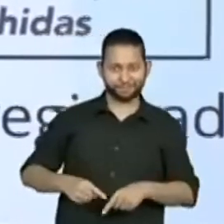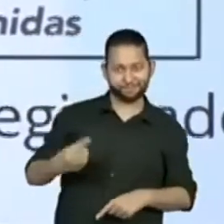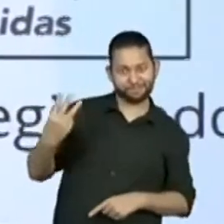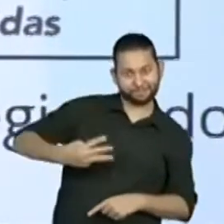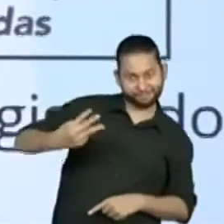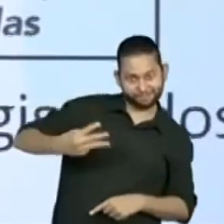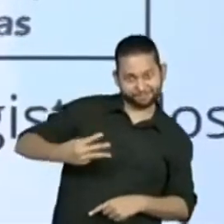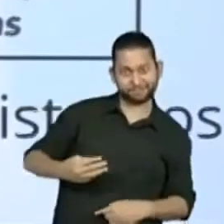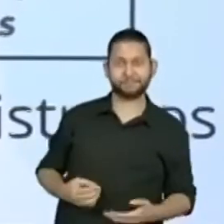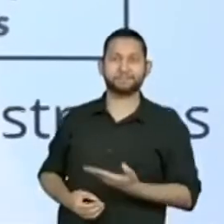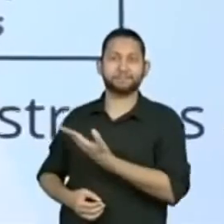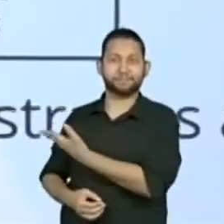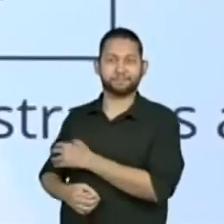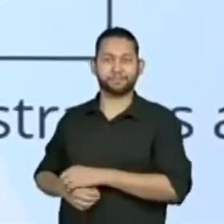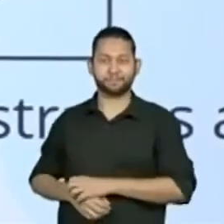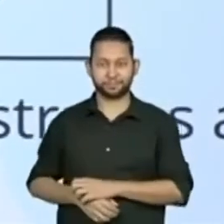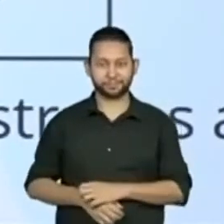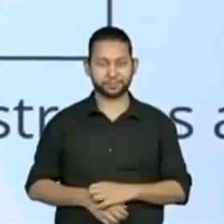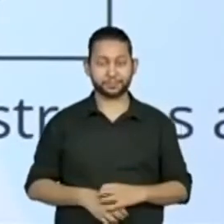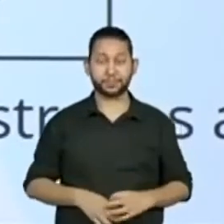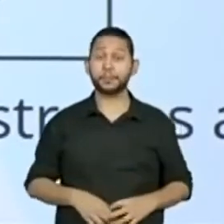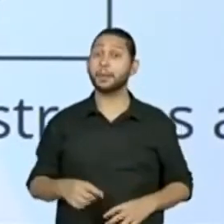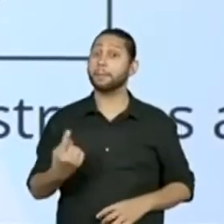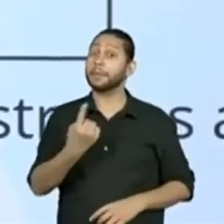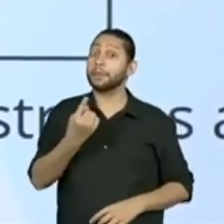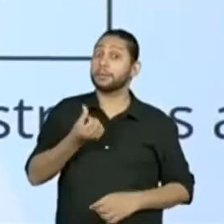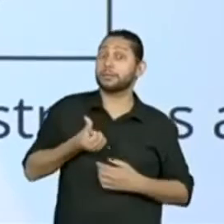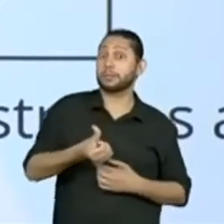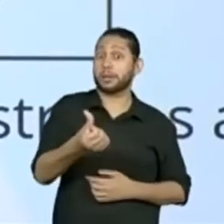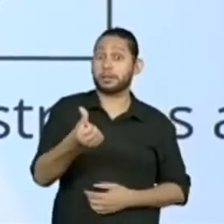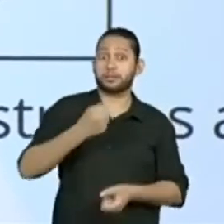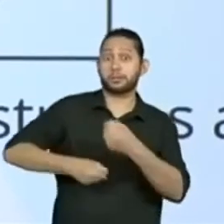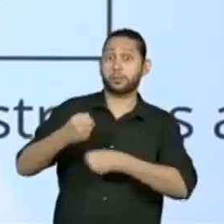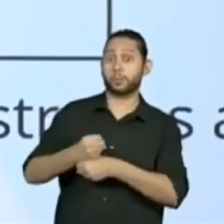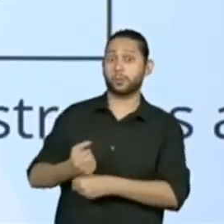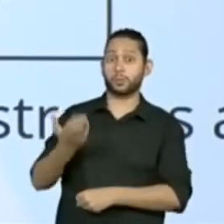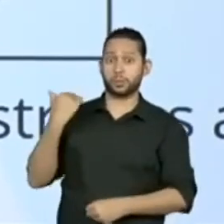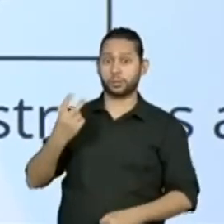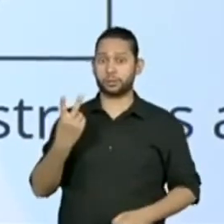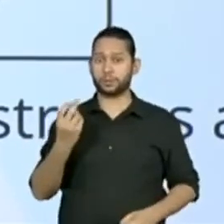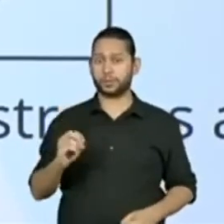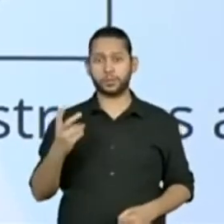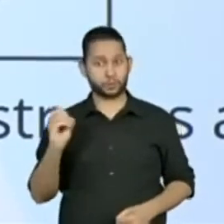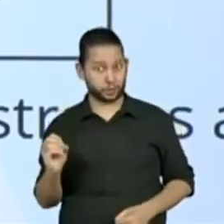No primeiro semestre de 2020,